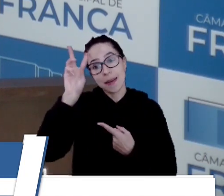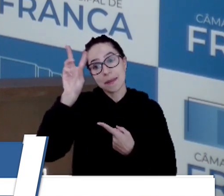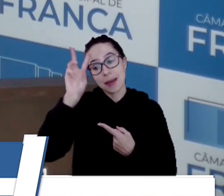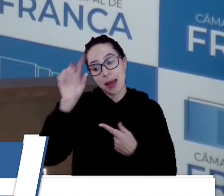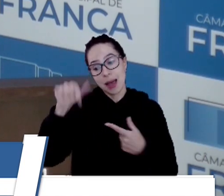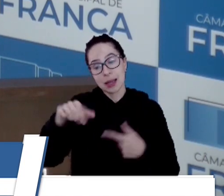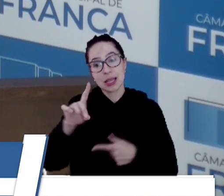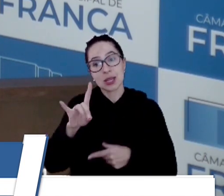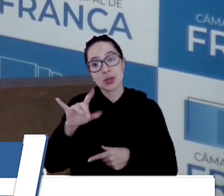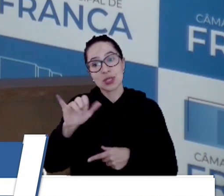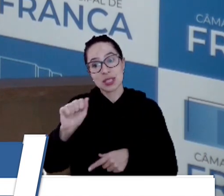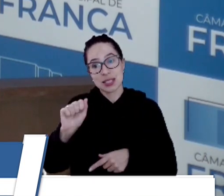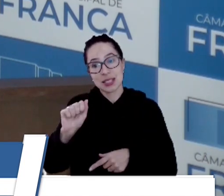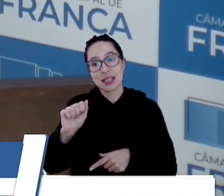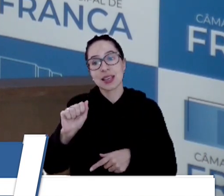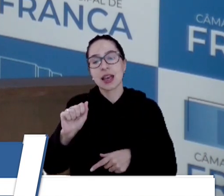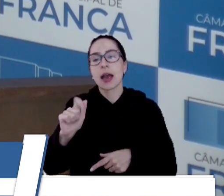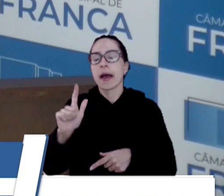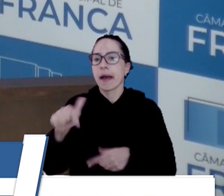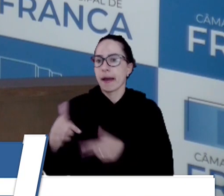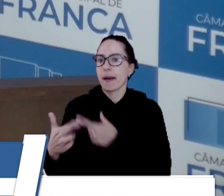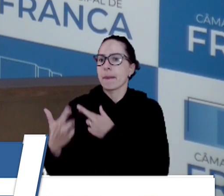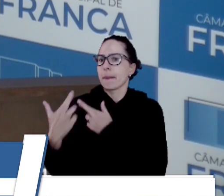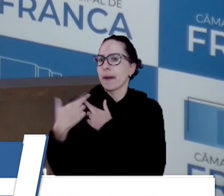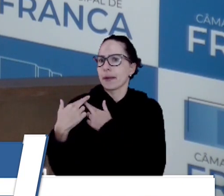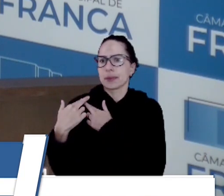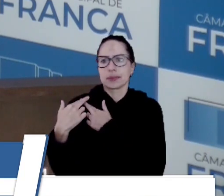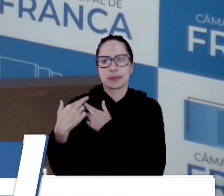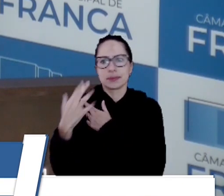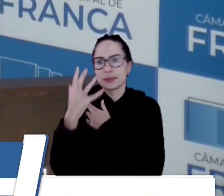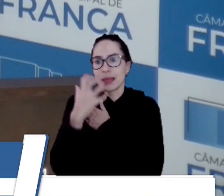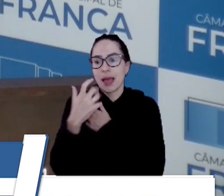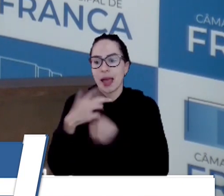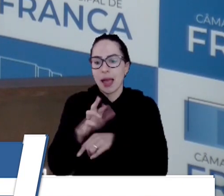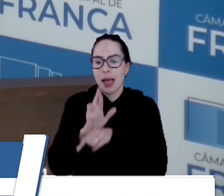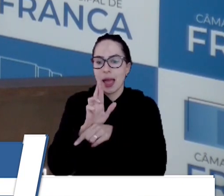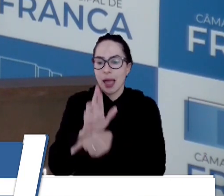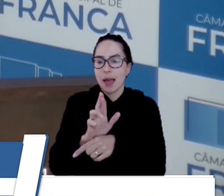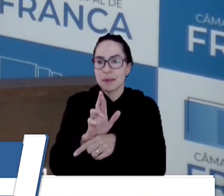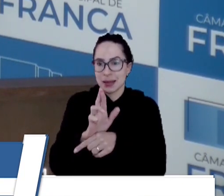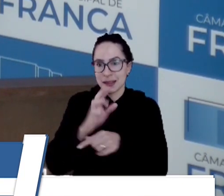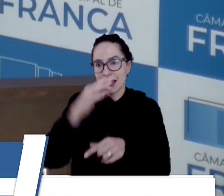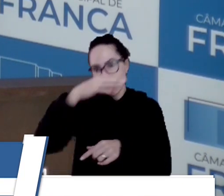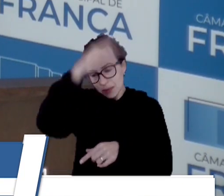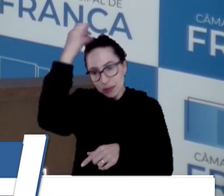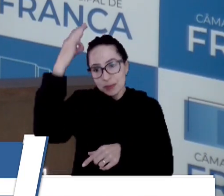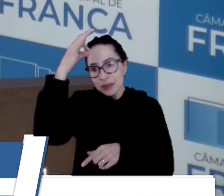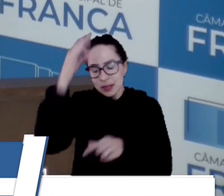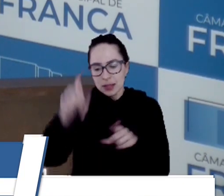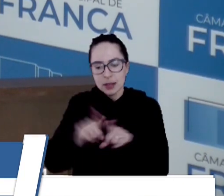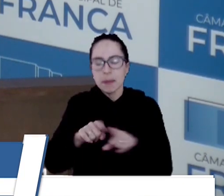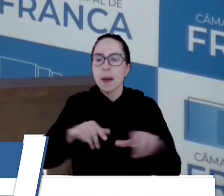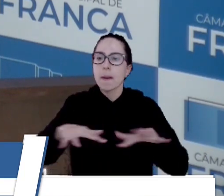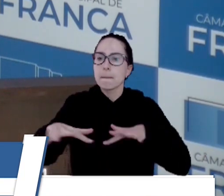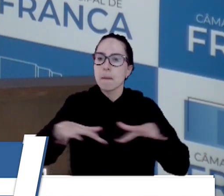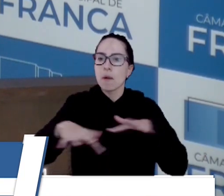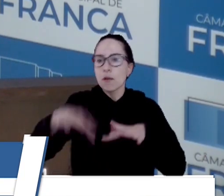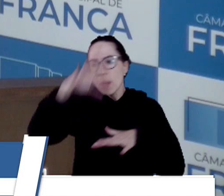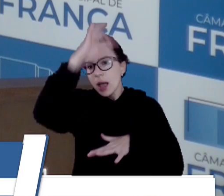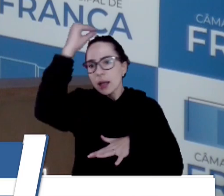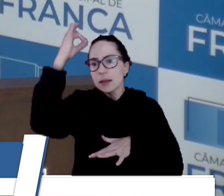data. É uma responsabilidade imensa falar em nome da doutrina espírita e do movimento espírita francano. A